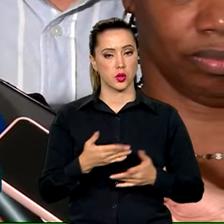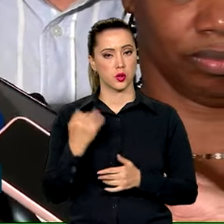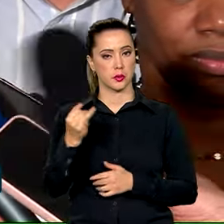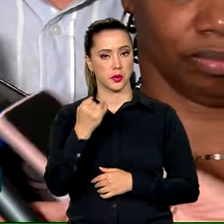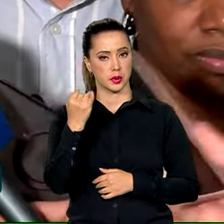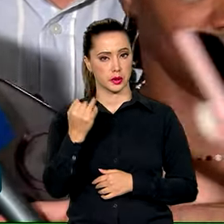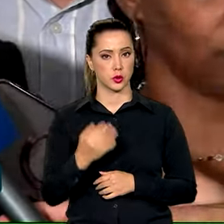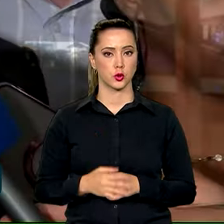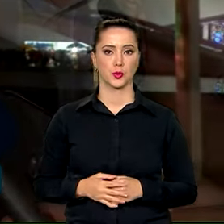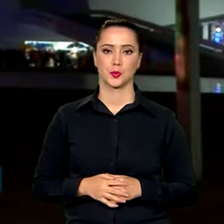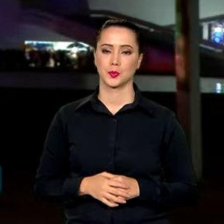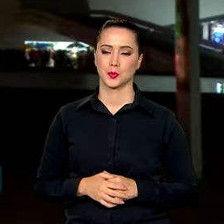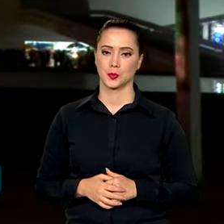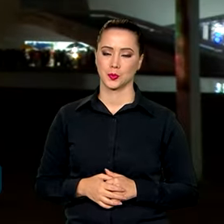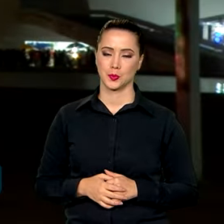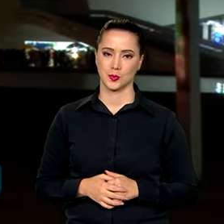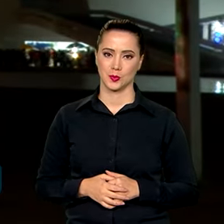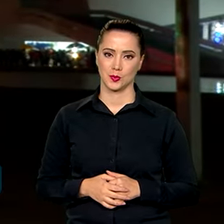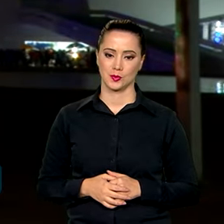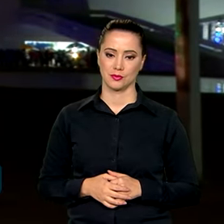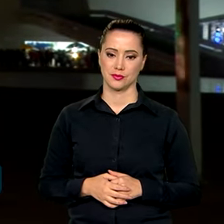especial.